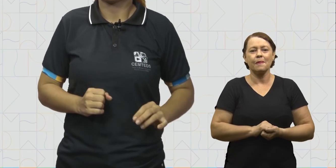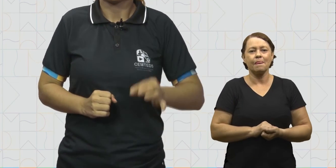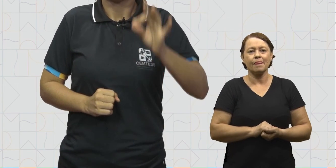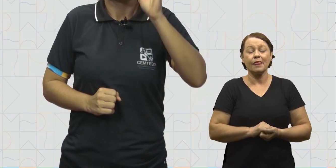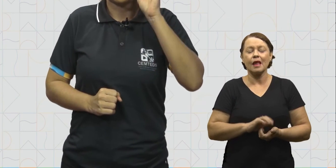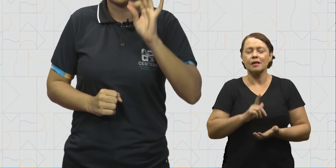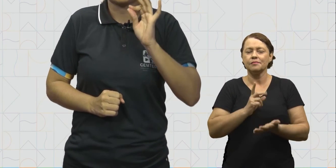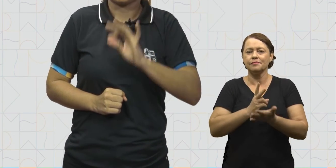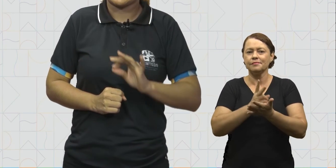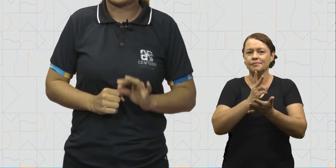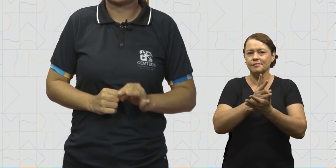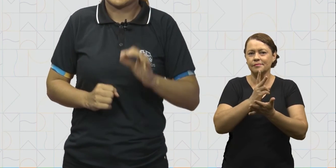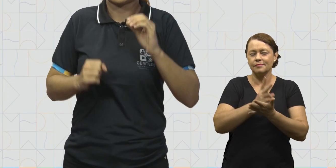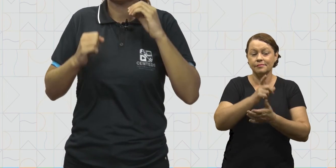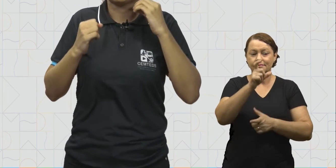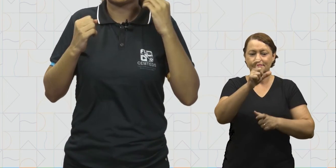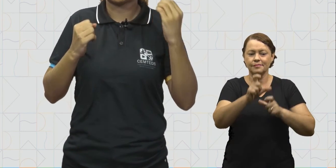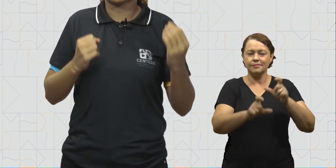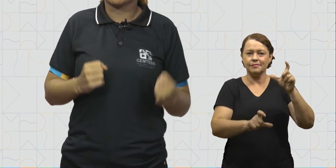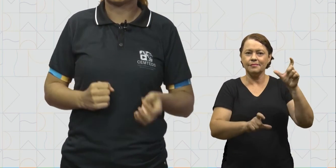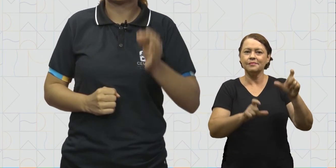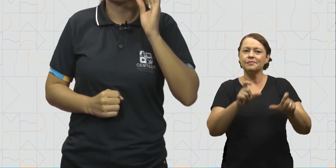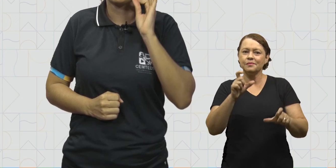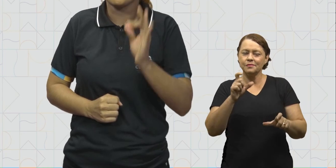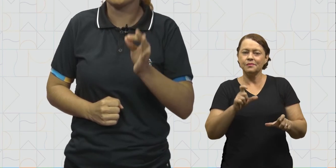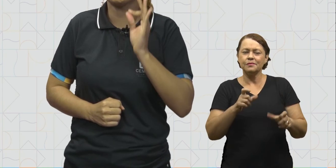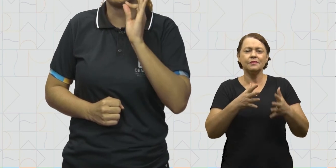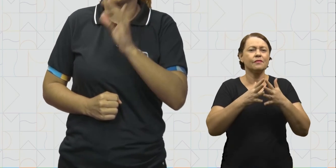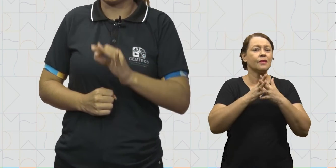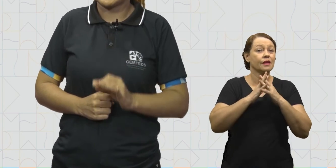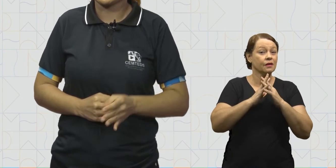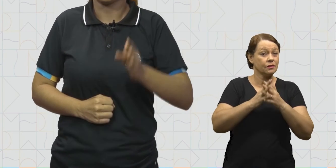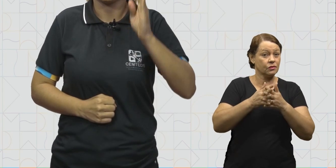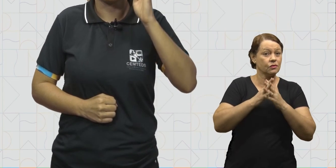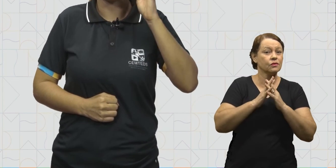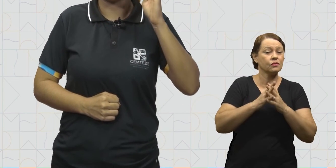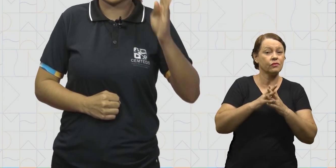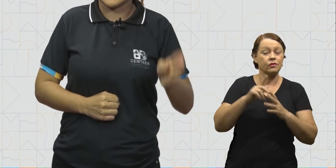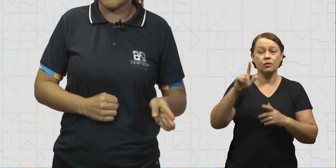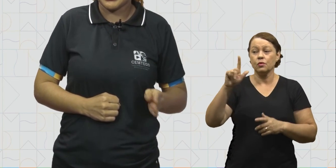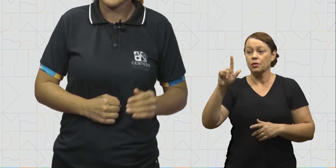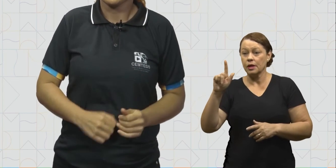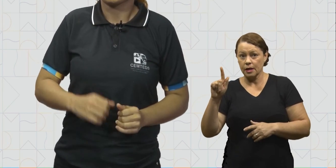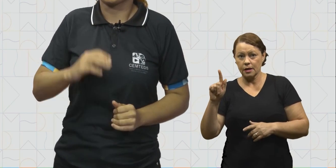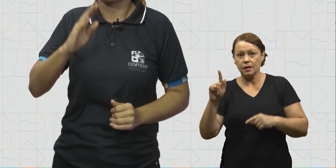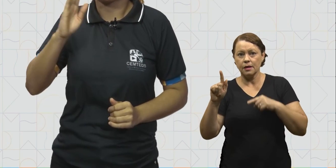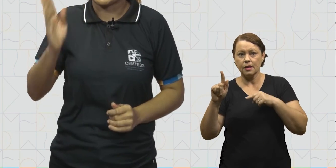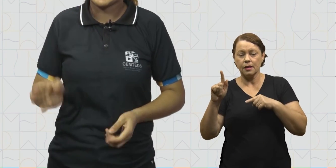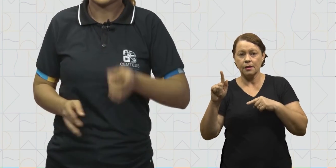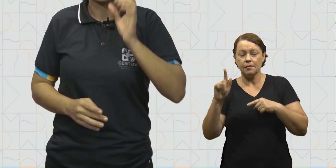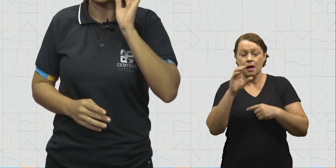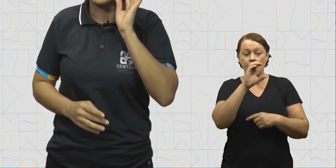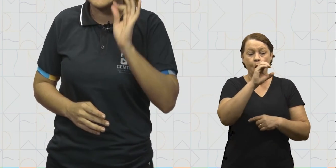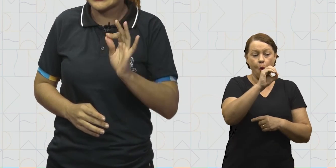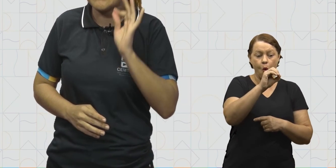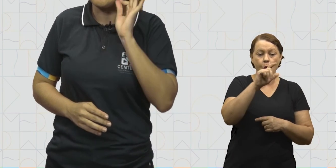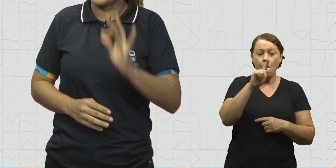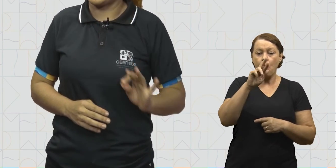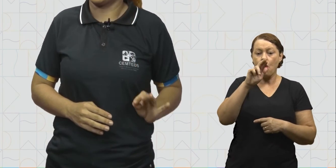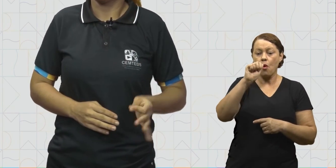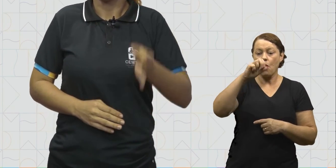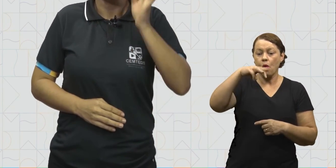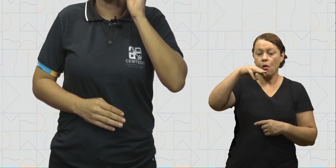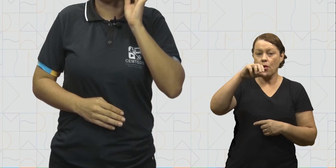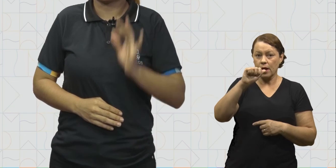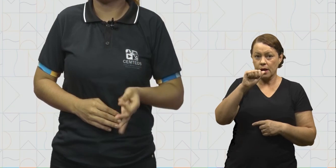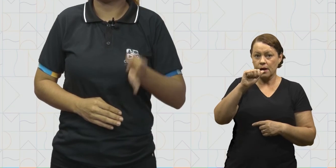que? Geralmente, as pessoas confundem o grama com a